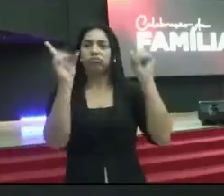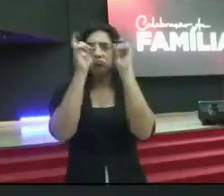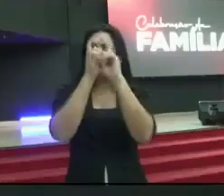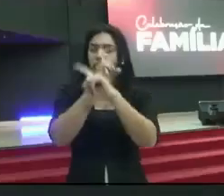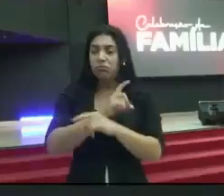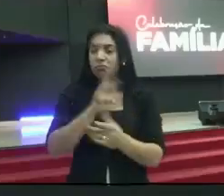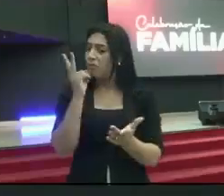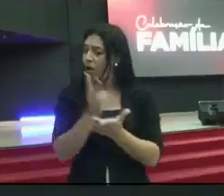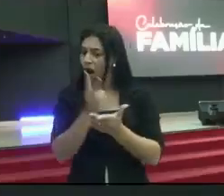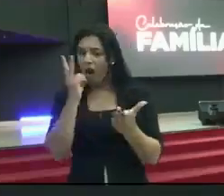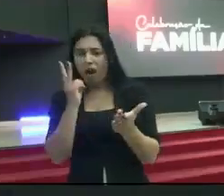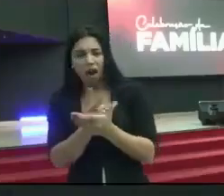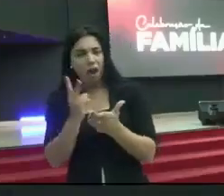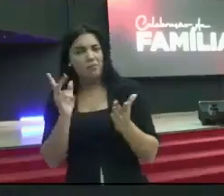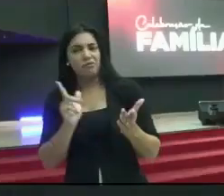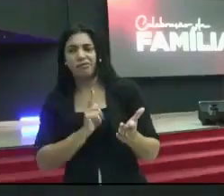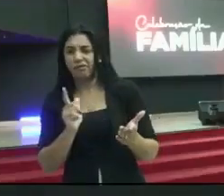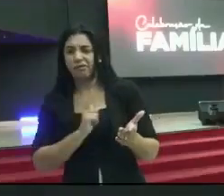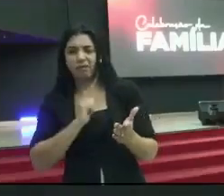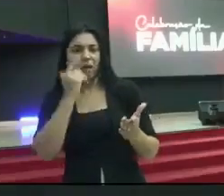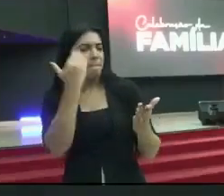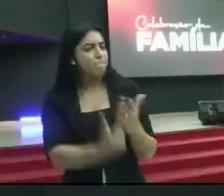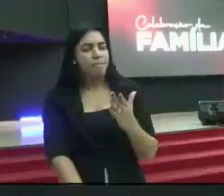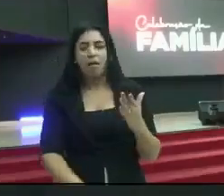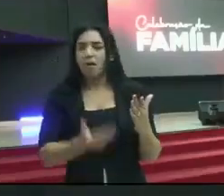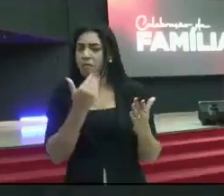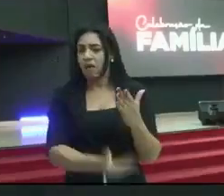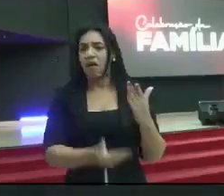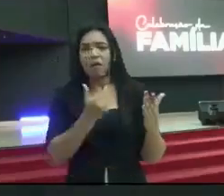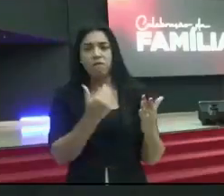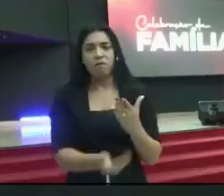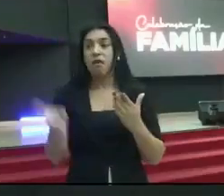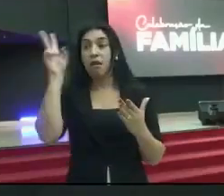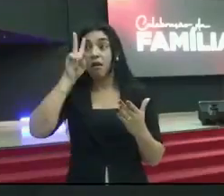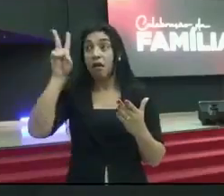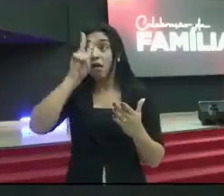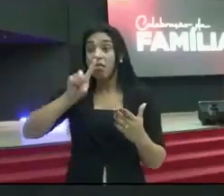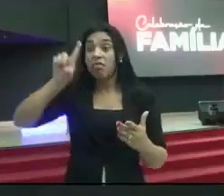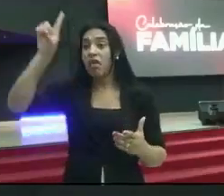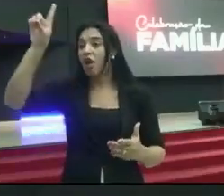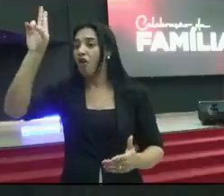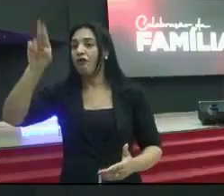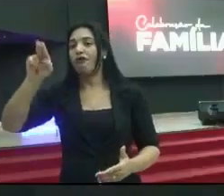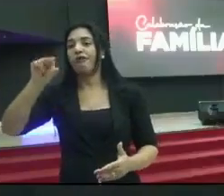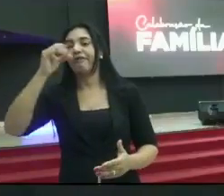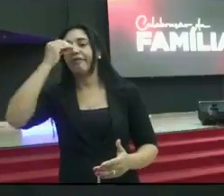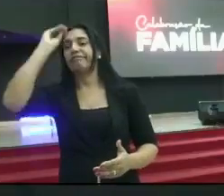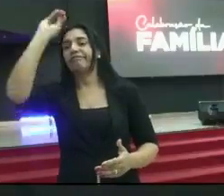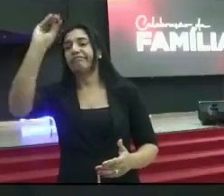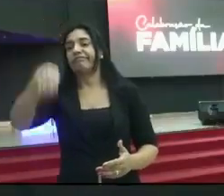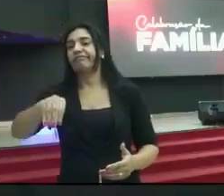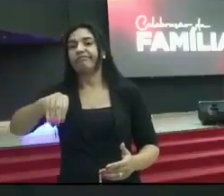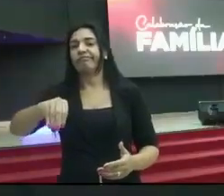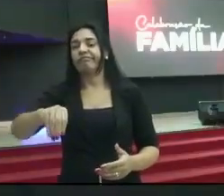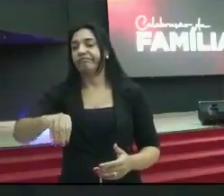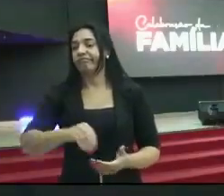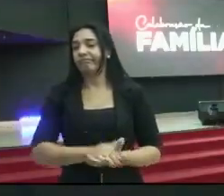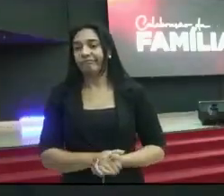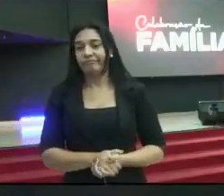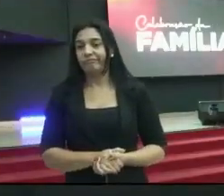Ainda que você enfrente perdas da sua história, Deus nunca vai te abandonar.